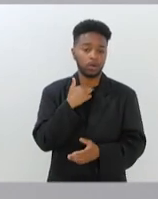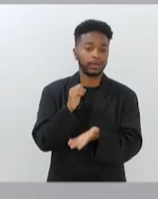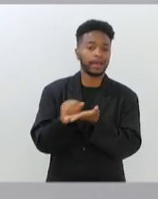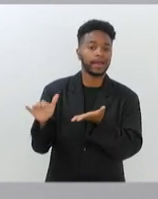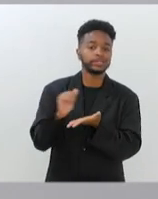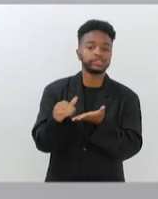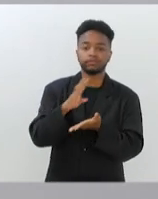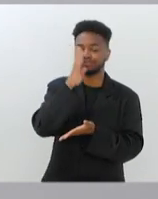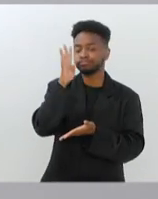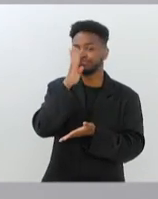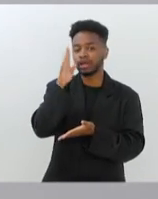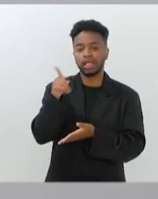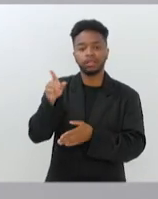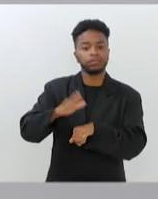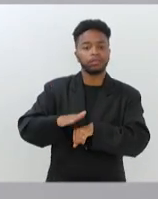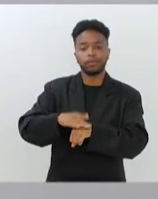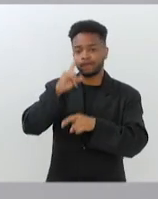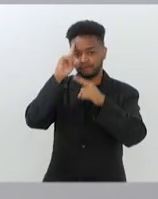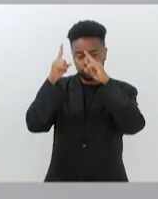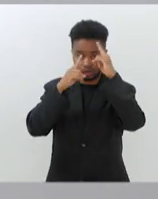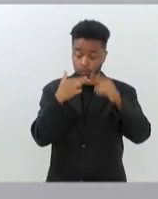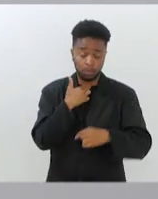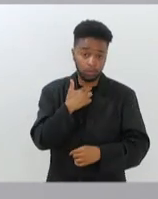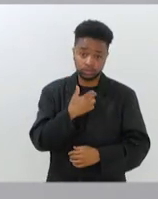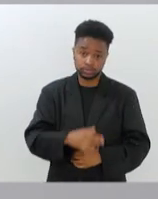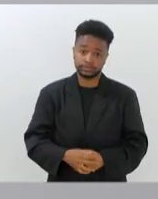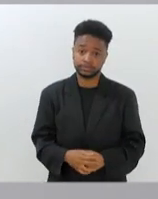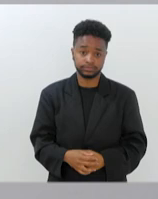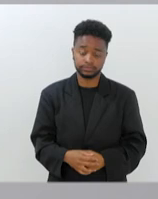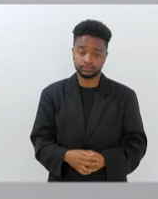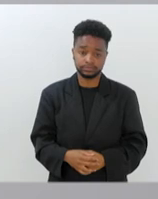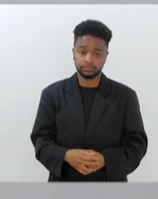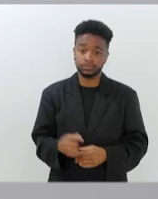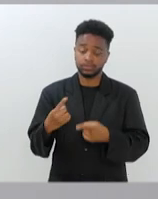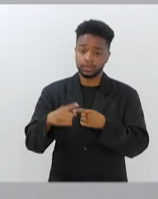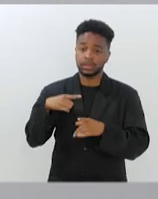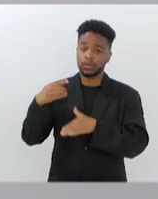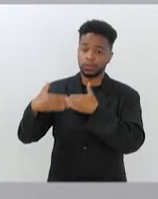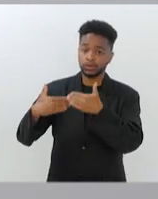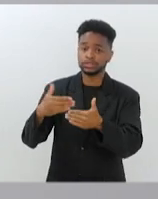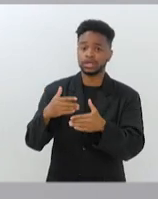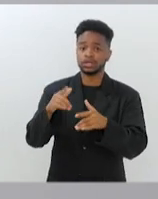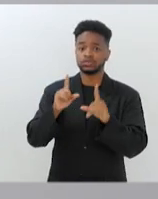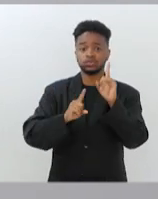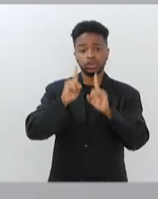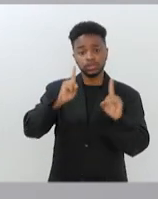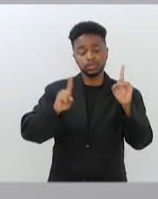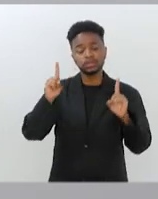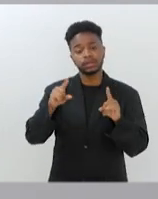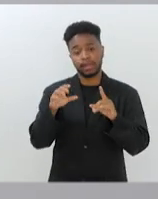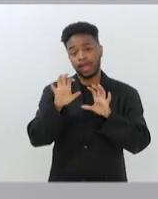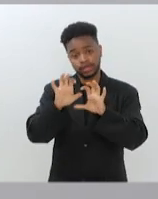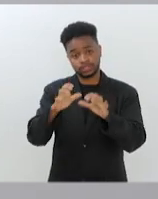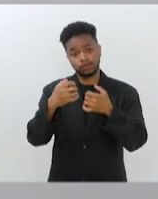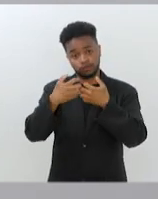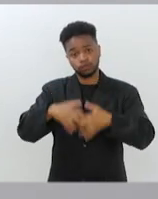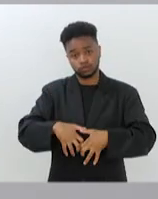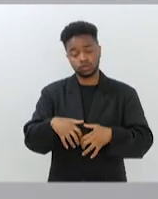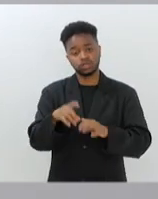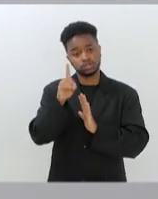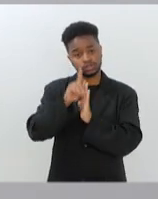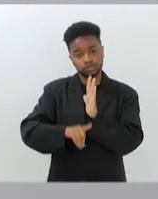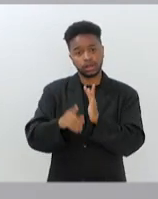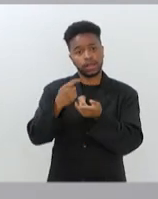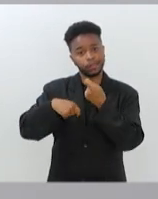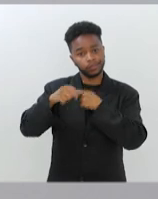o que quer da cabeça dele tem um processo licitatório é assim que diz o direito administrativo